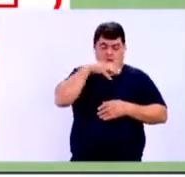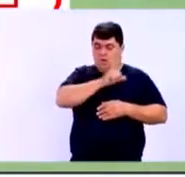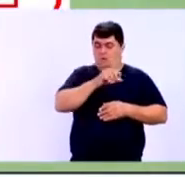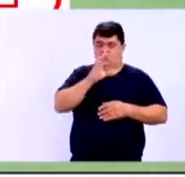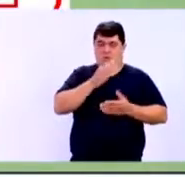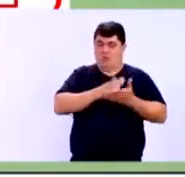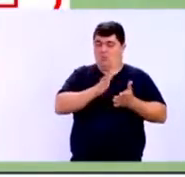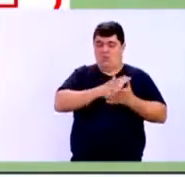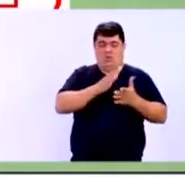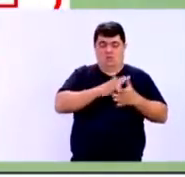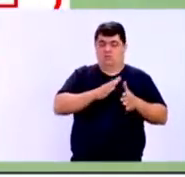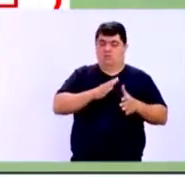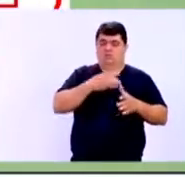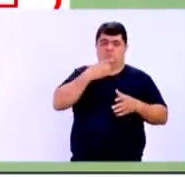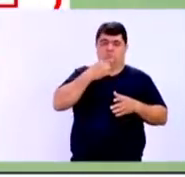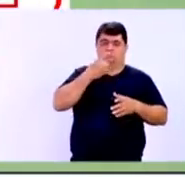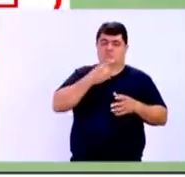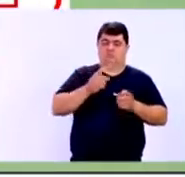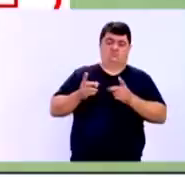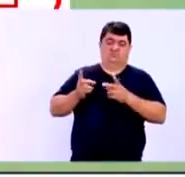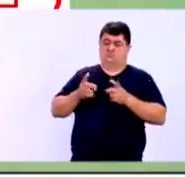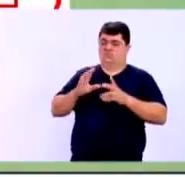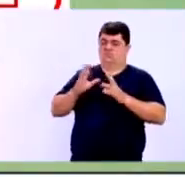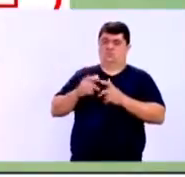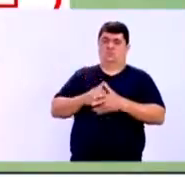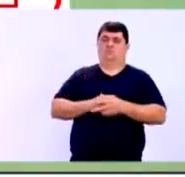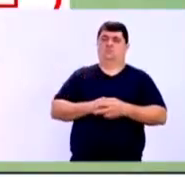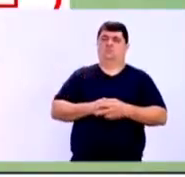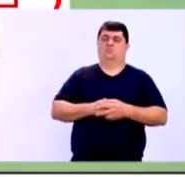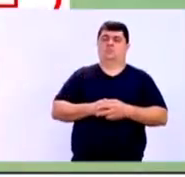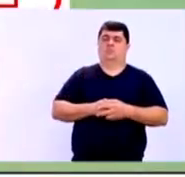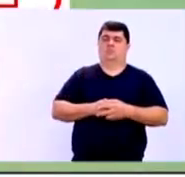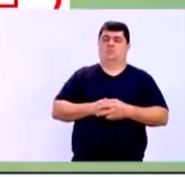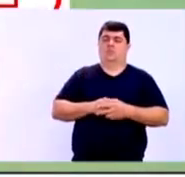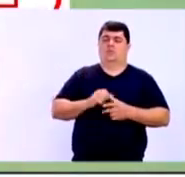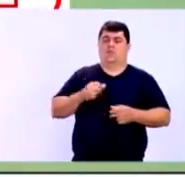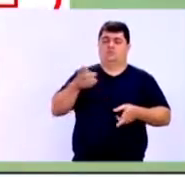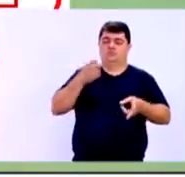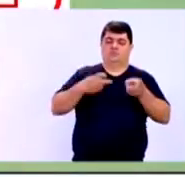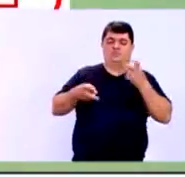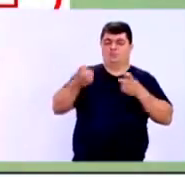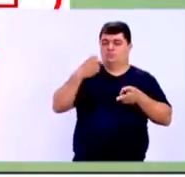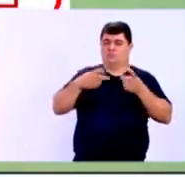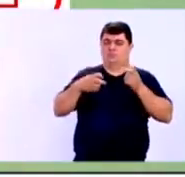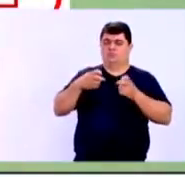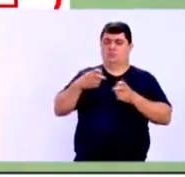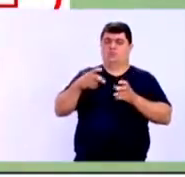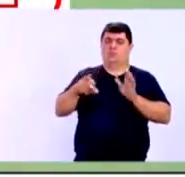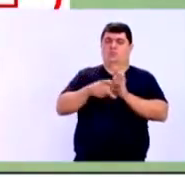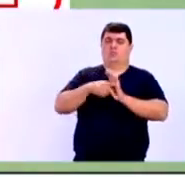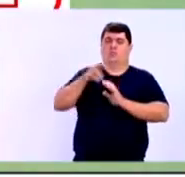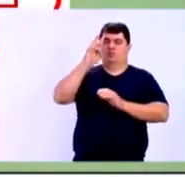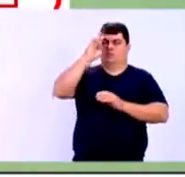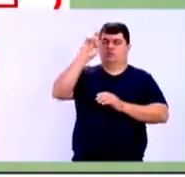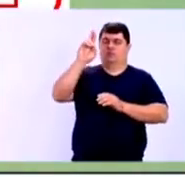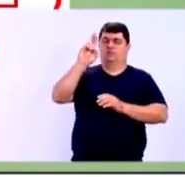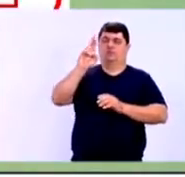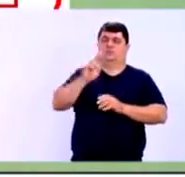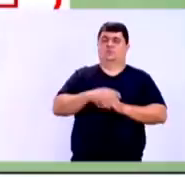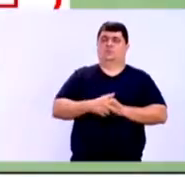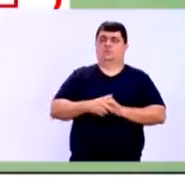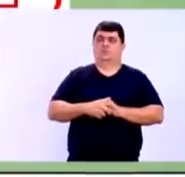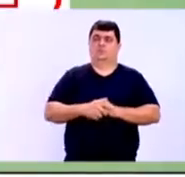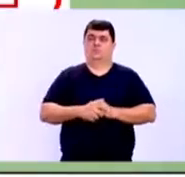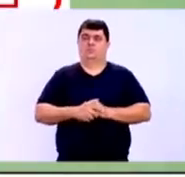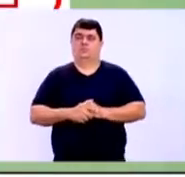de acordo que eu não vou conseguir atender a demanda, e através disso você tira informações gerenciais, informações úteis para a tomada